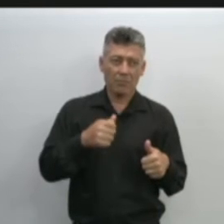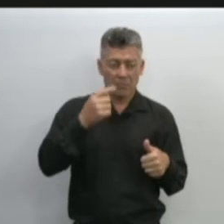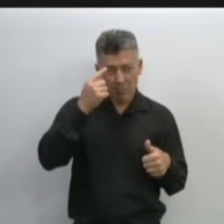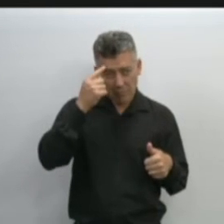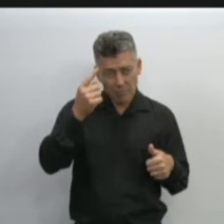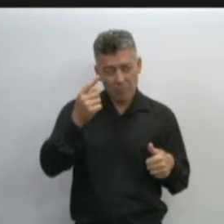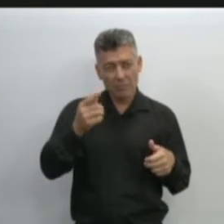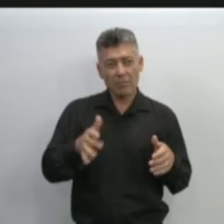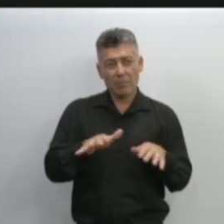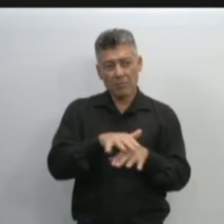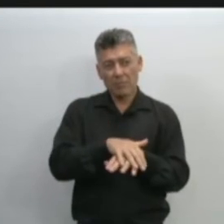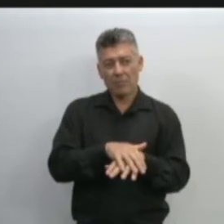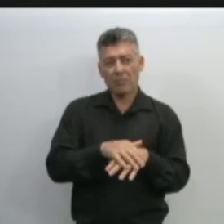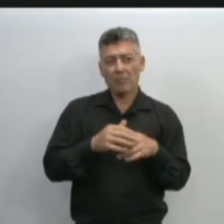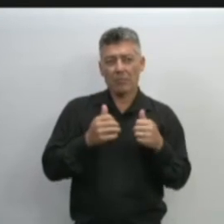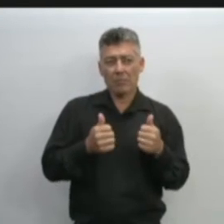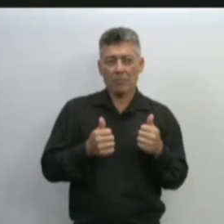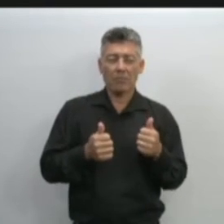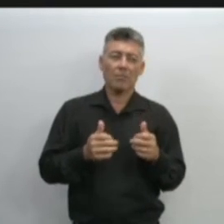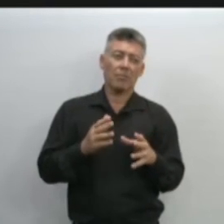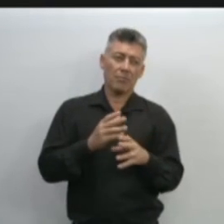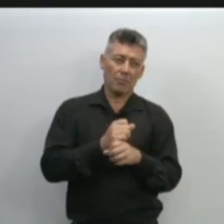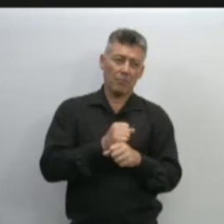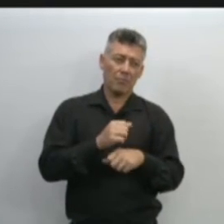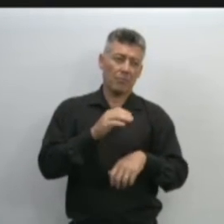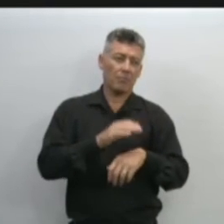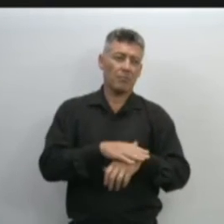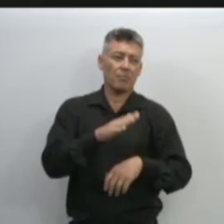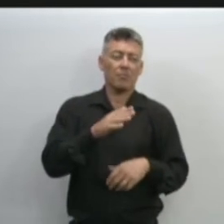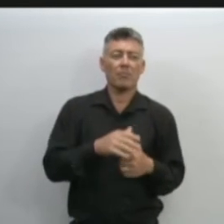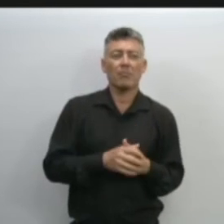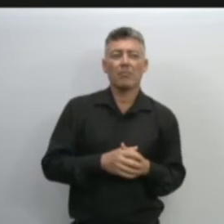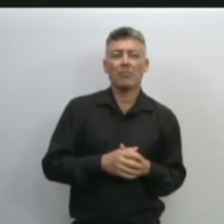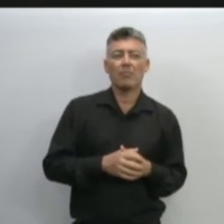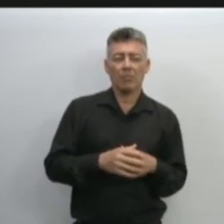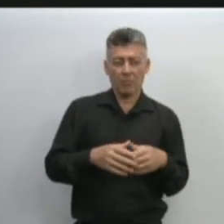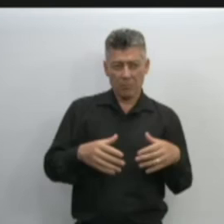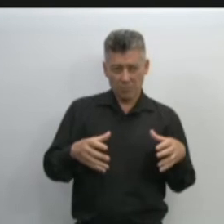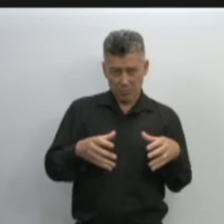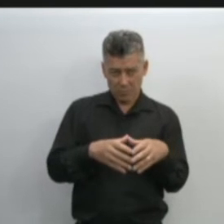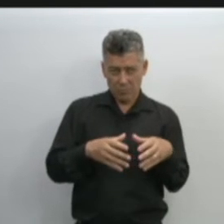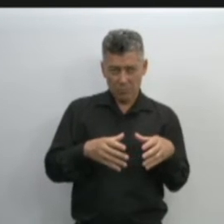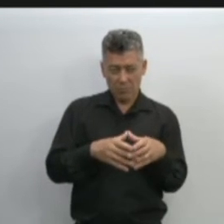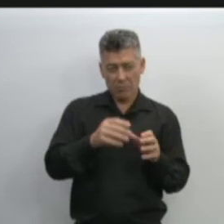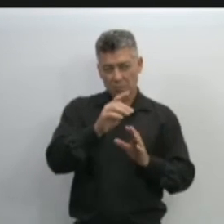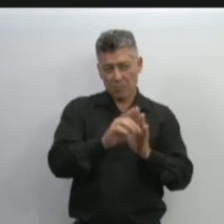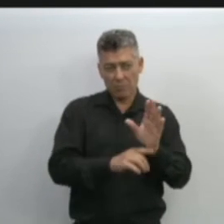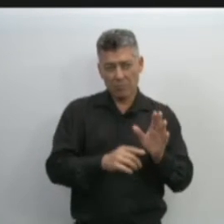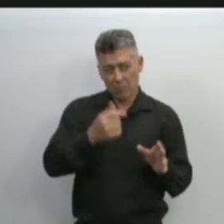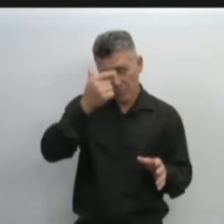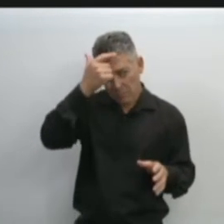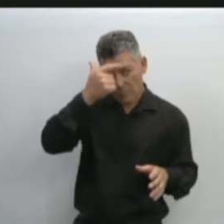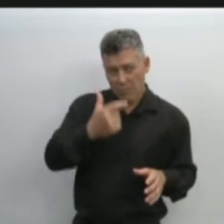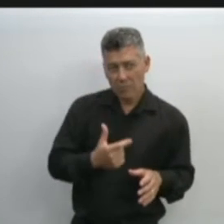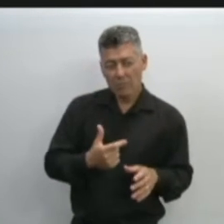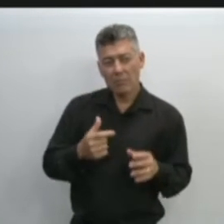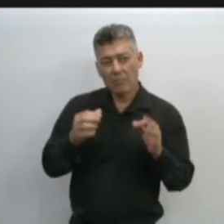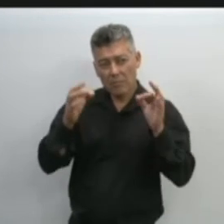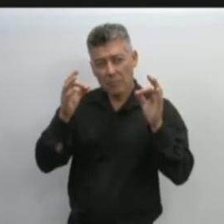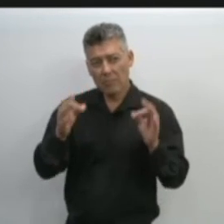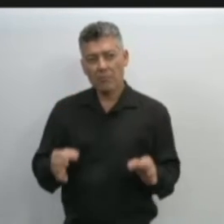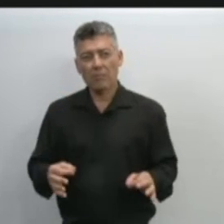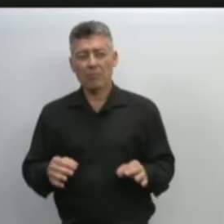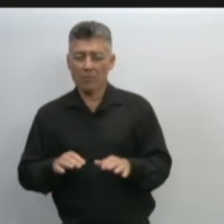inclusão. Portanto, quando nós discutimos o estatuto no âmbito da nossa Comissão de Direitos Humanos, tive a certeza de que a gente estava dando